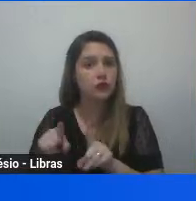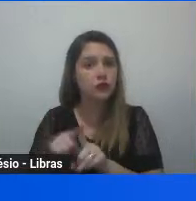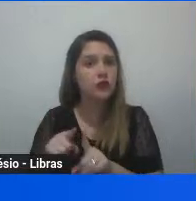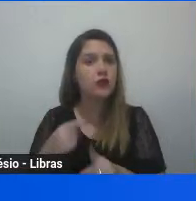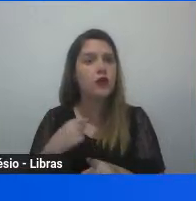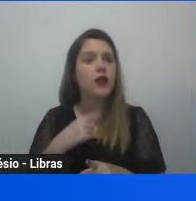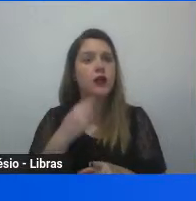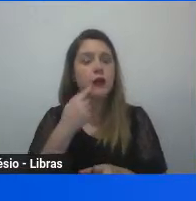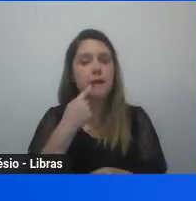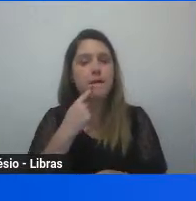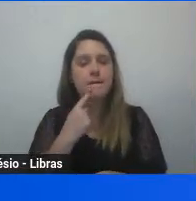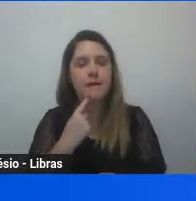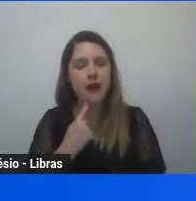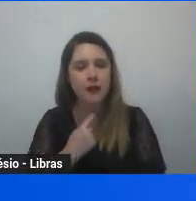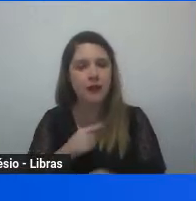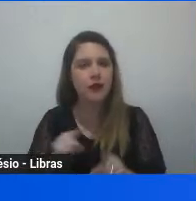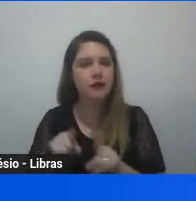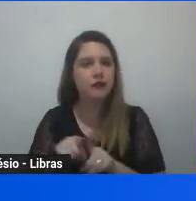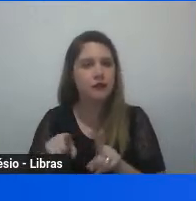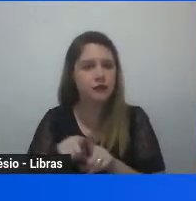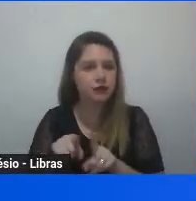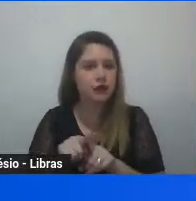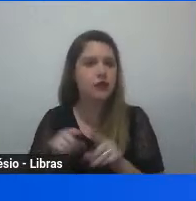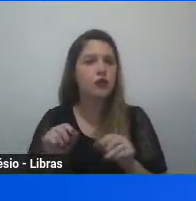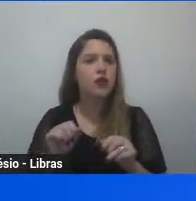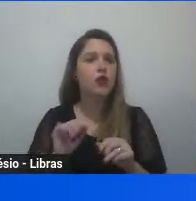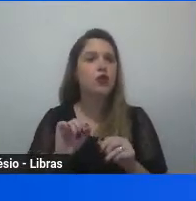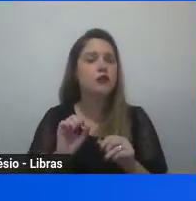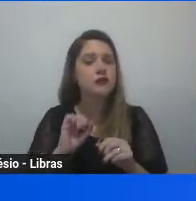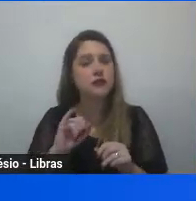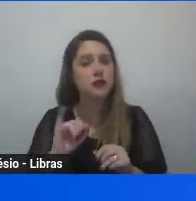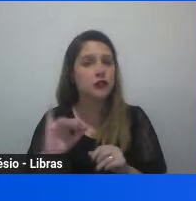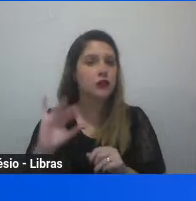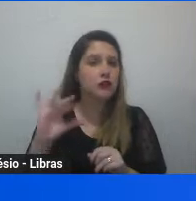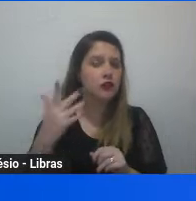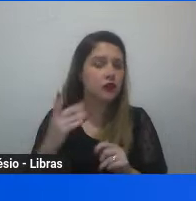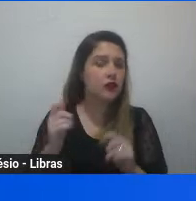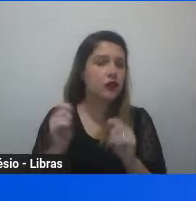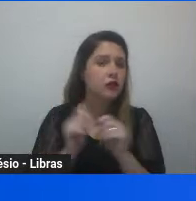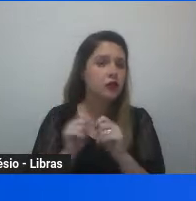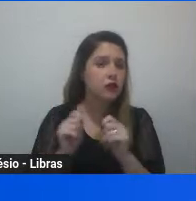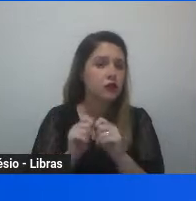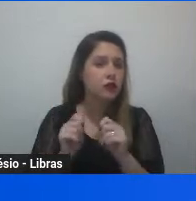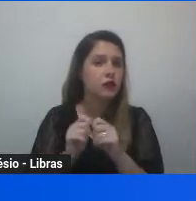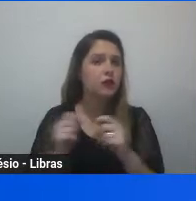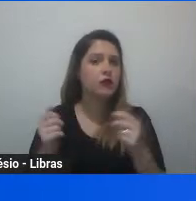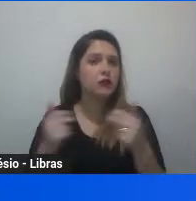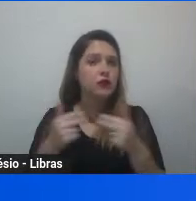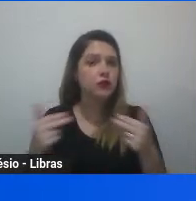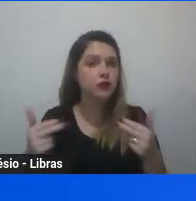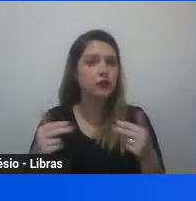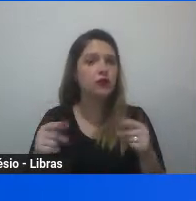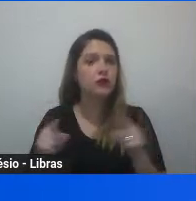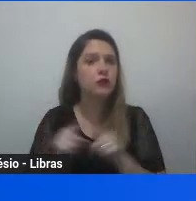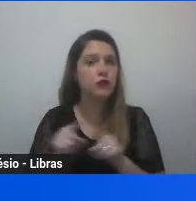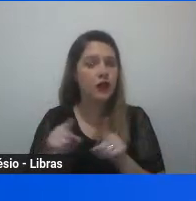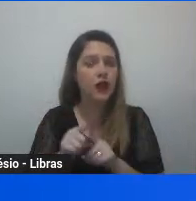baba e não ter vômito. E se caso ocorrer, não vai esse líquido até os pulmões e bronco